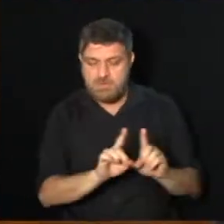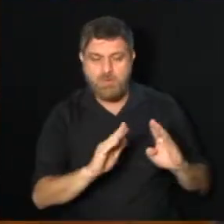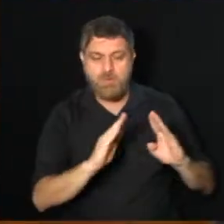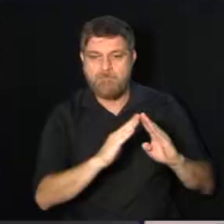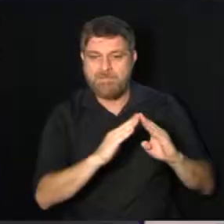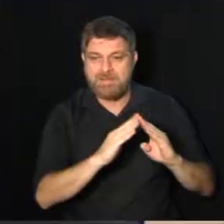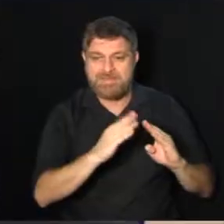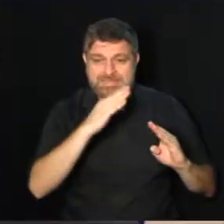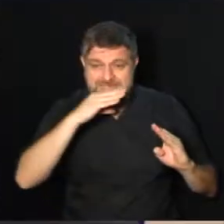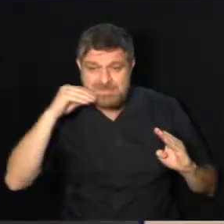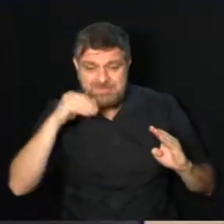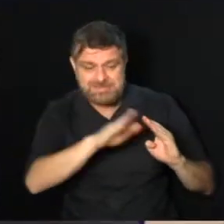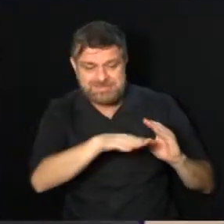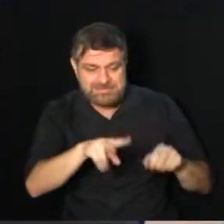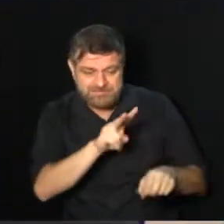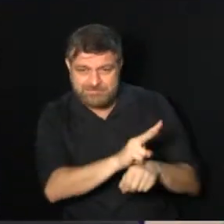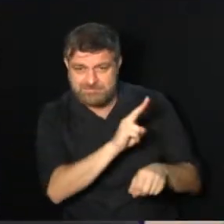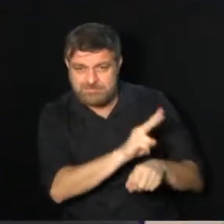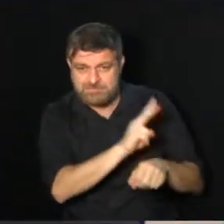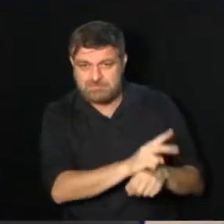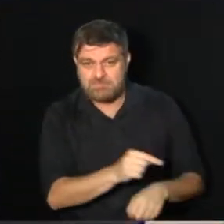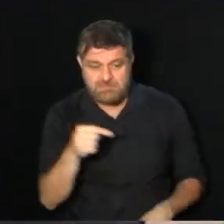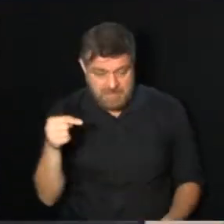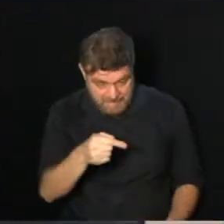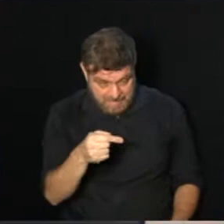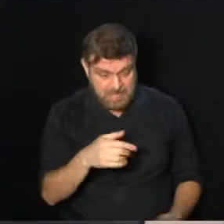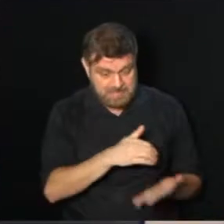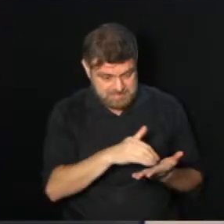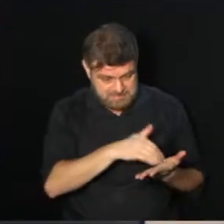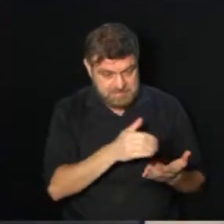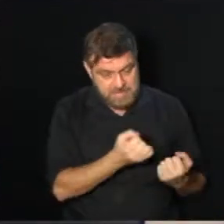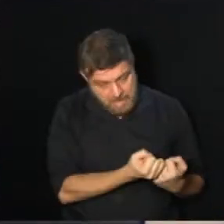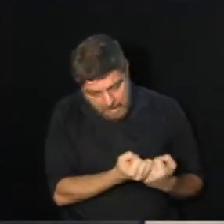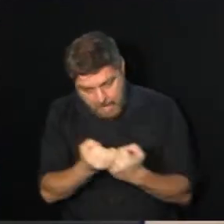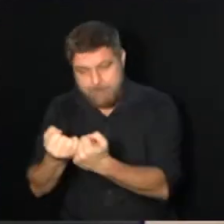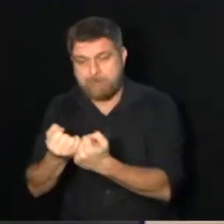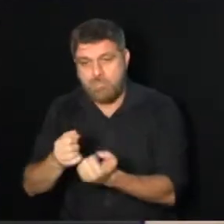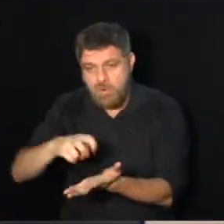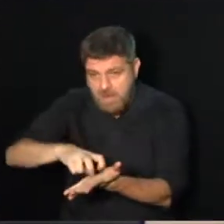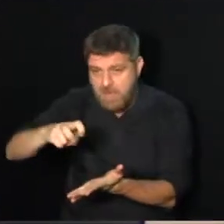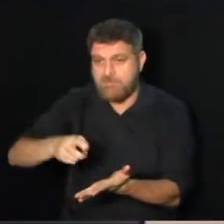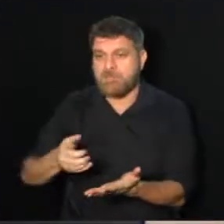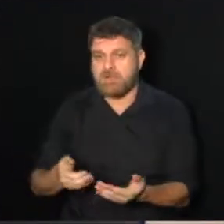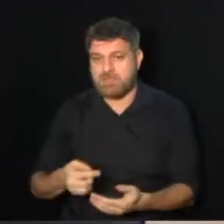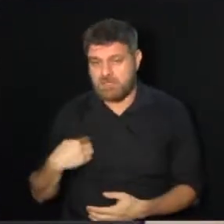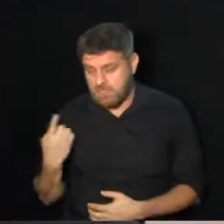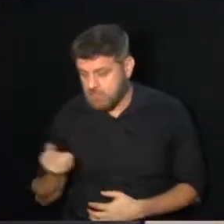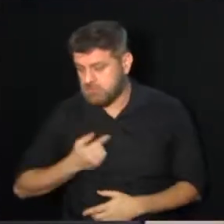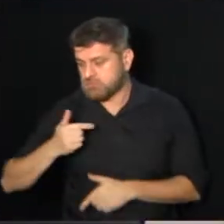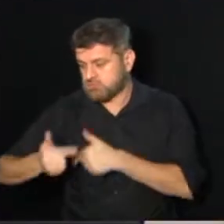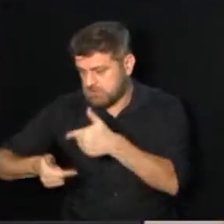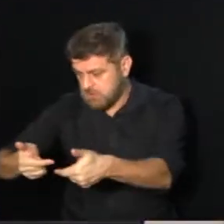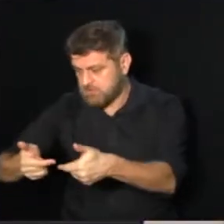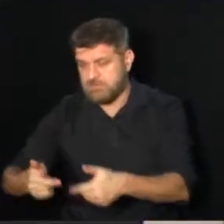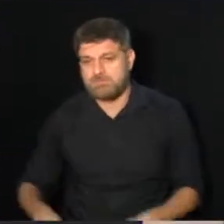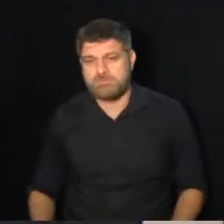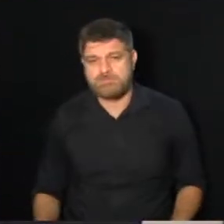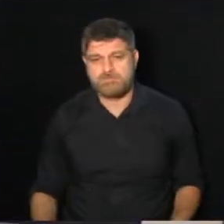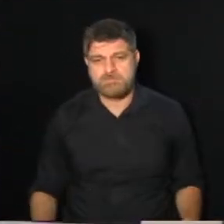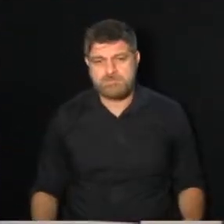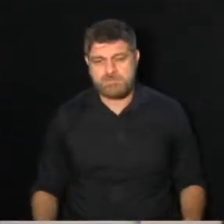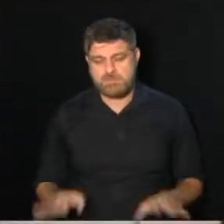mas que envia todo o apoio para essa manhã nossa de trabalho, né?